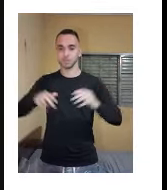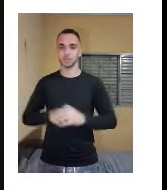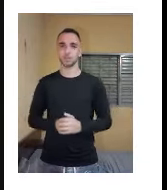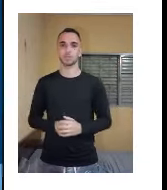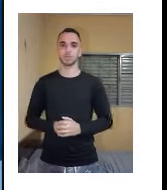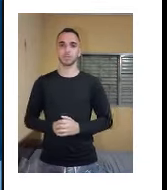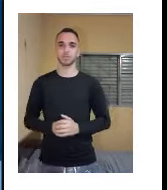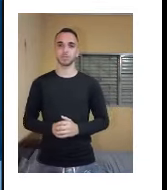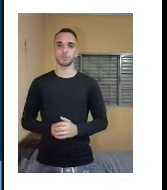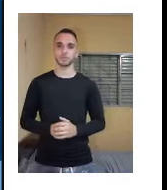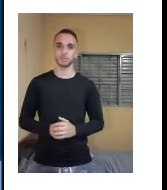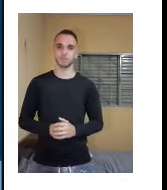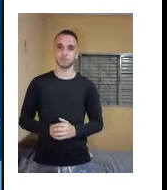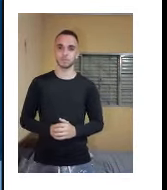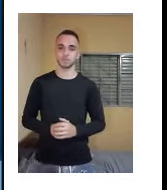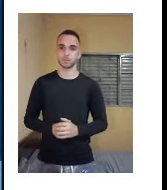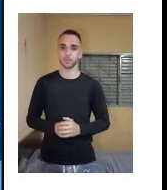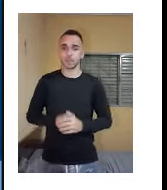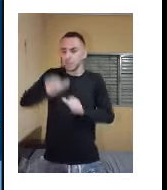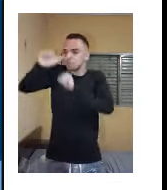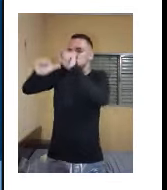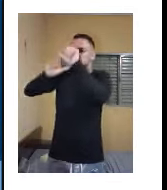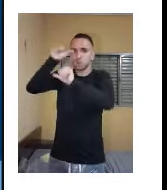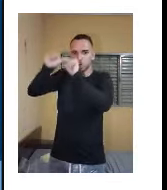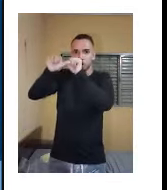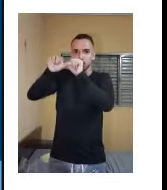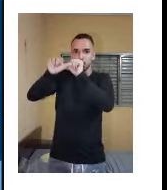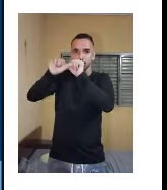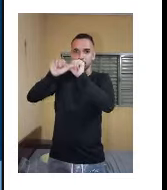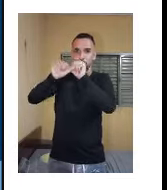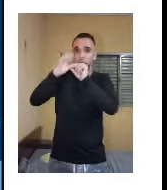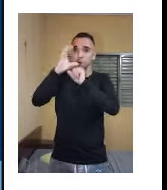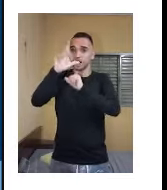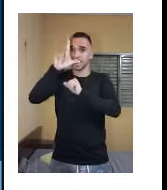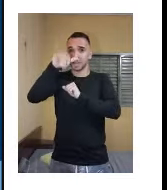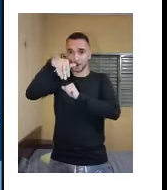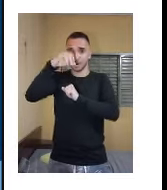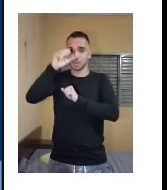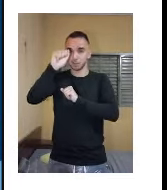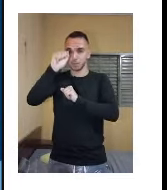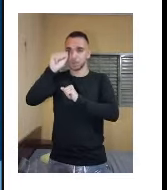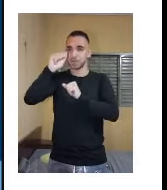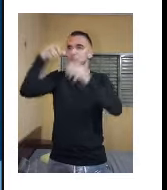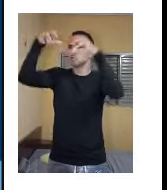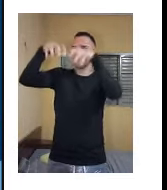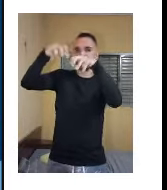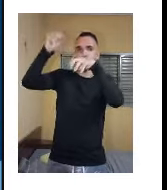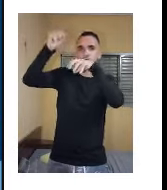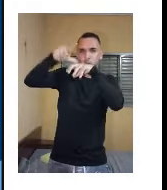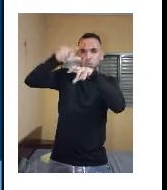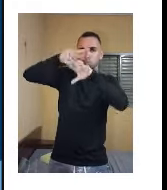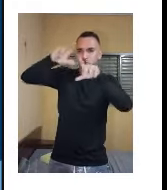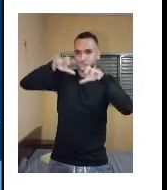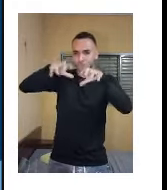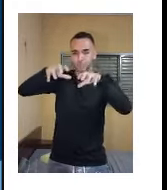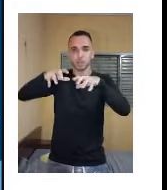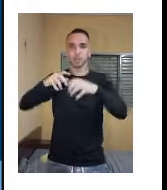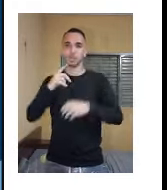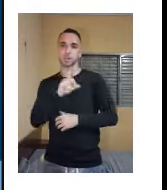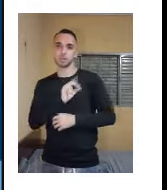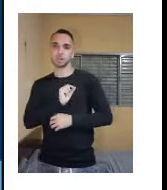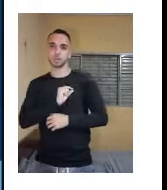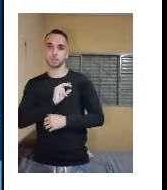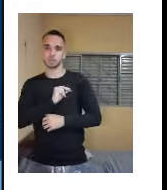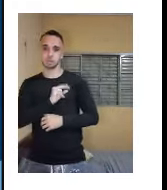E essa mudança do clima, ela se revela bastante, né? E aí a percepção como